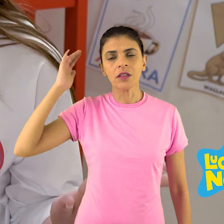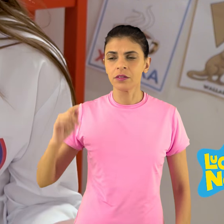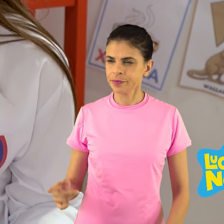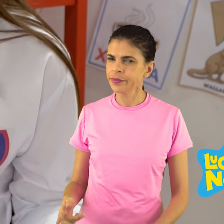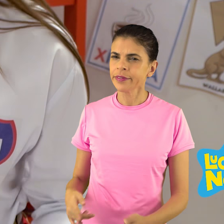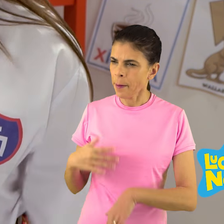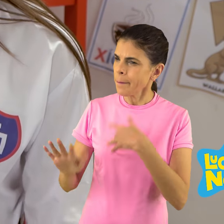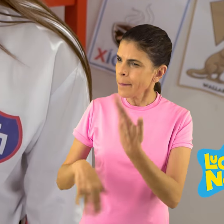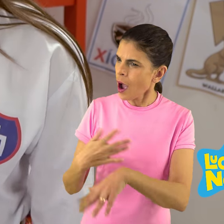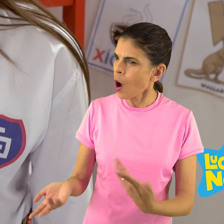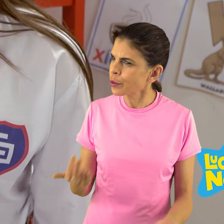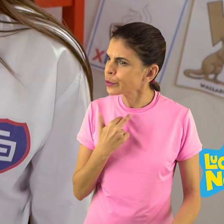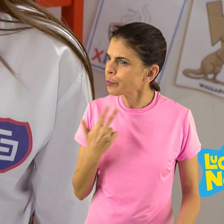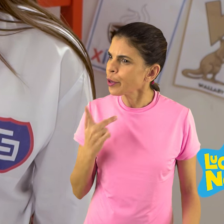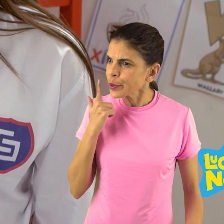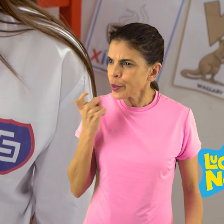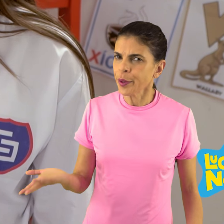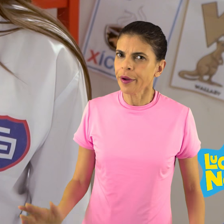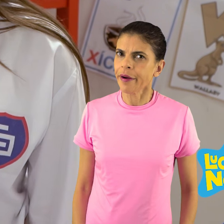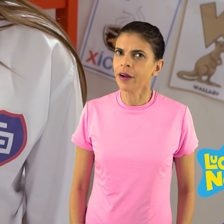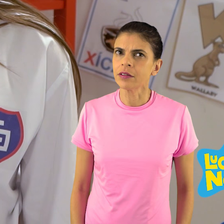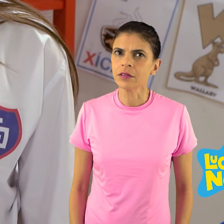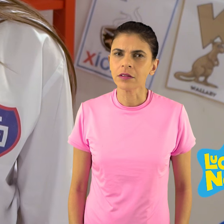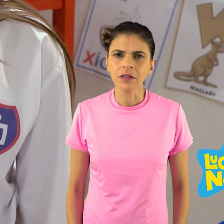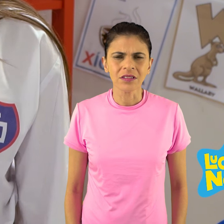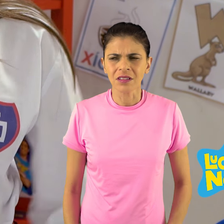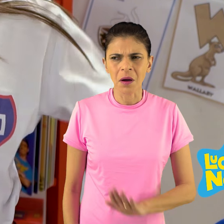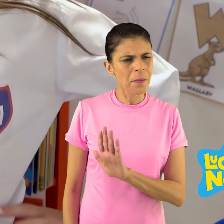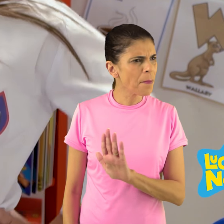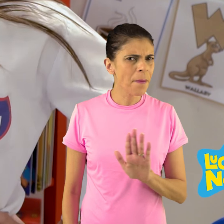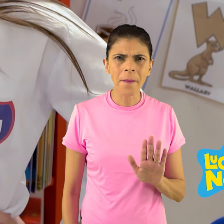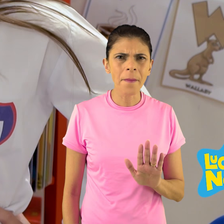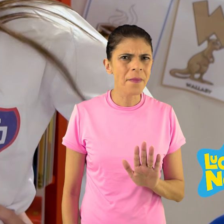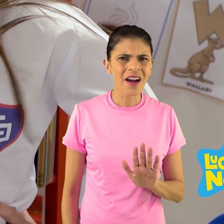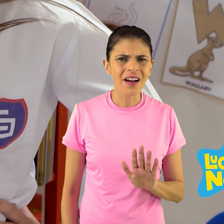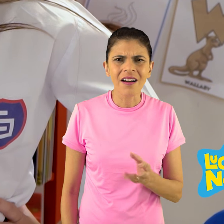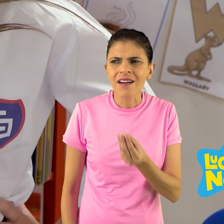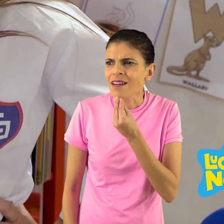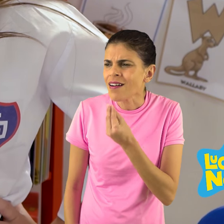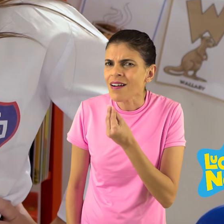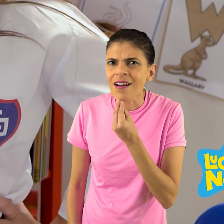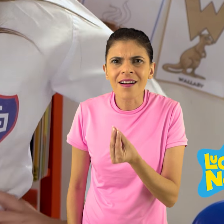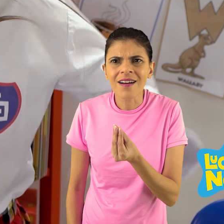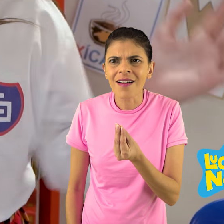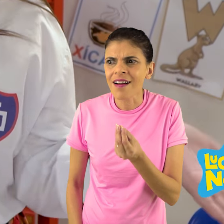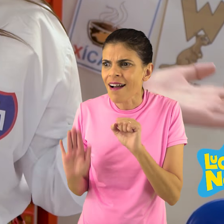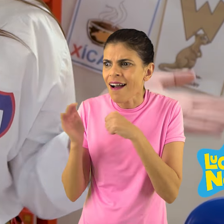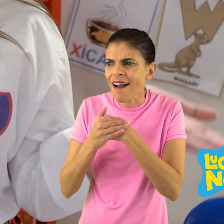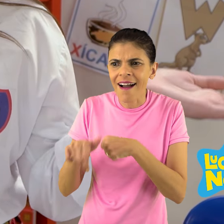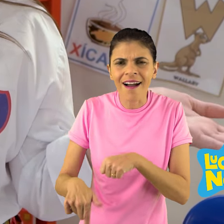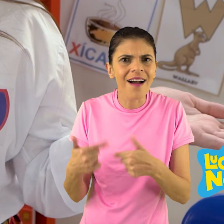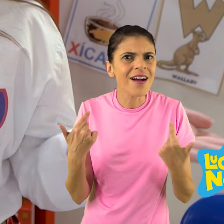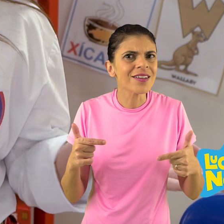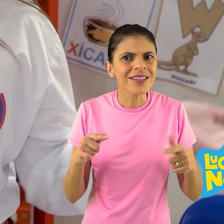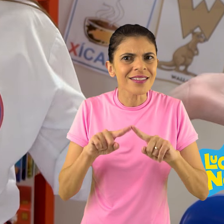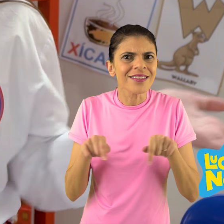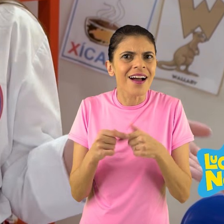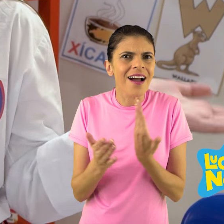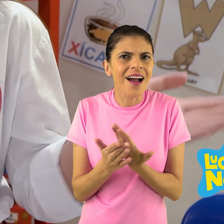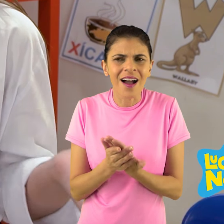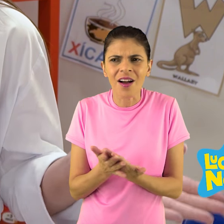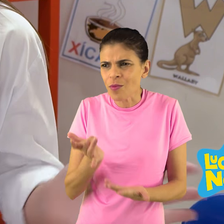Cuidado com a bagunça, né, Lucas? Ei, é claro que eles não se esconderam aqui na sala de aula.